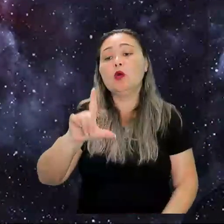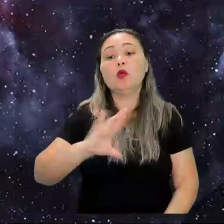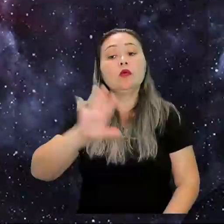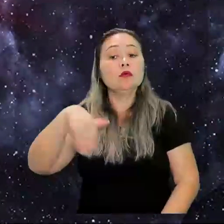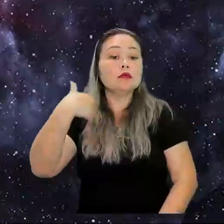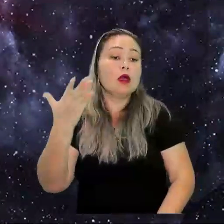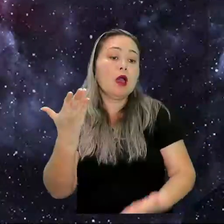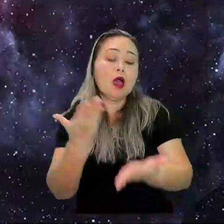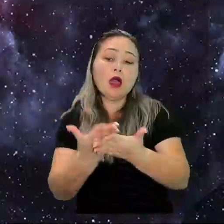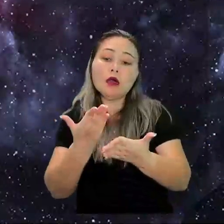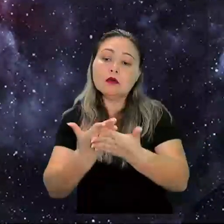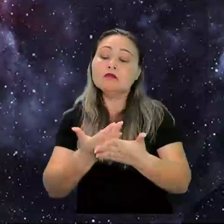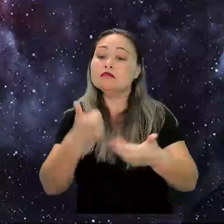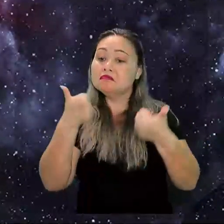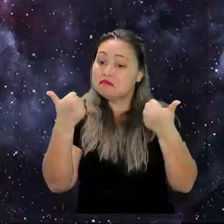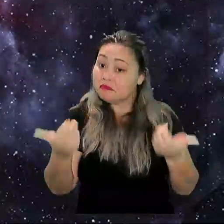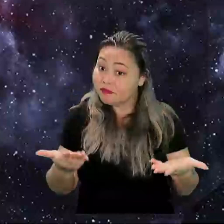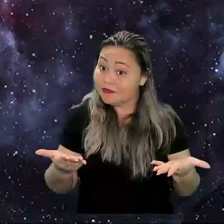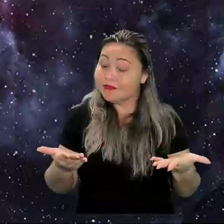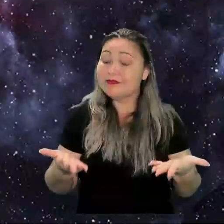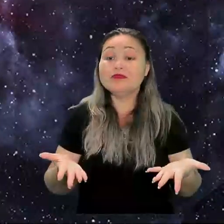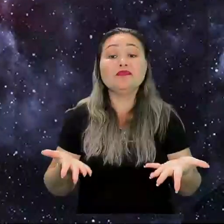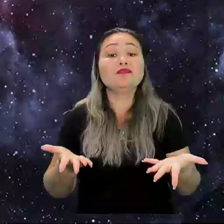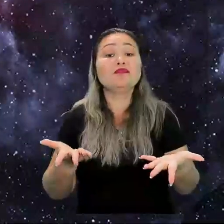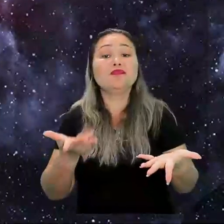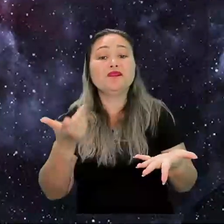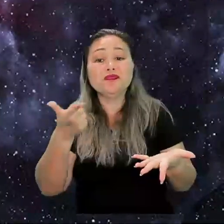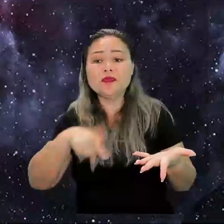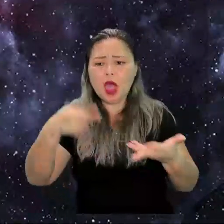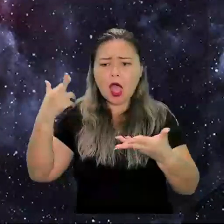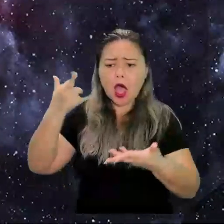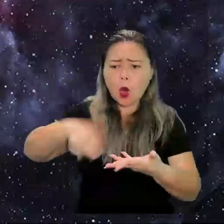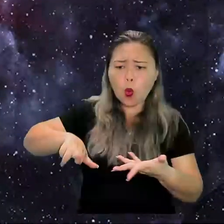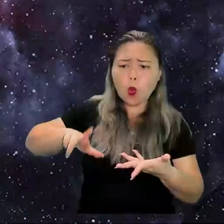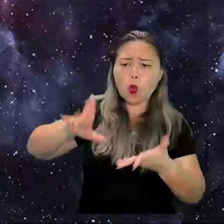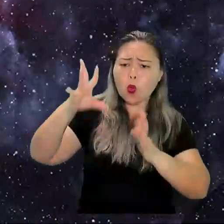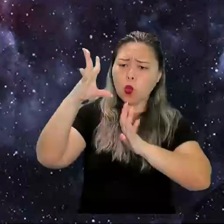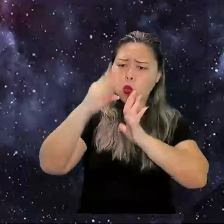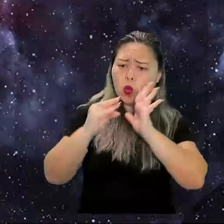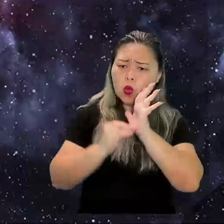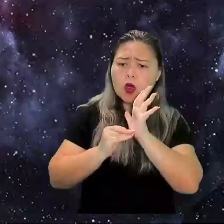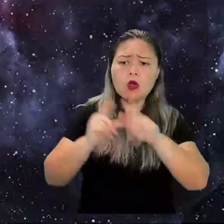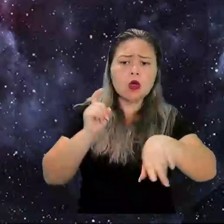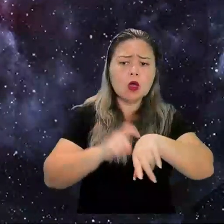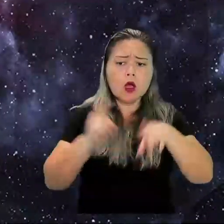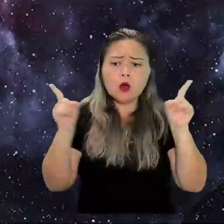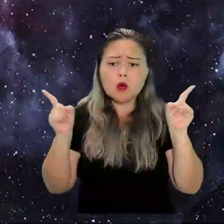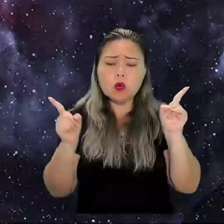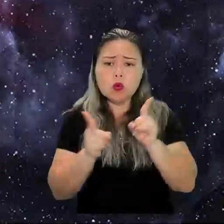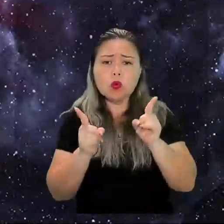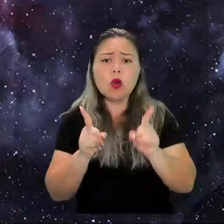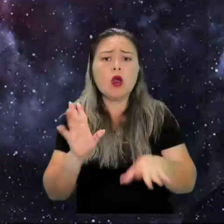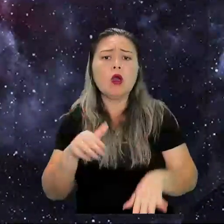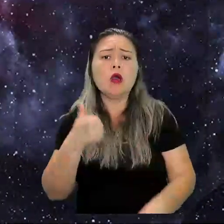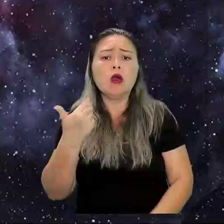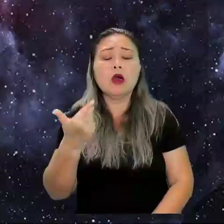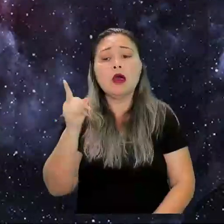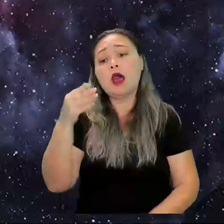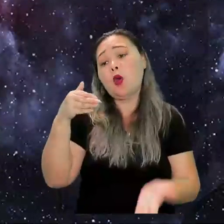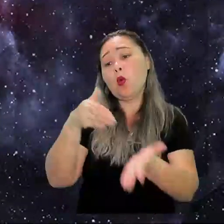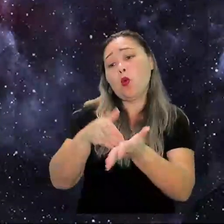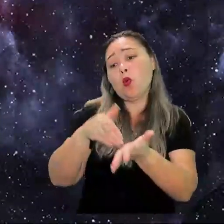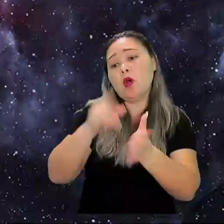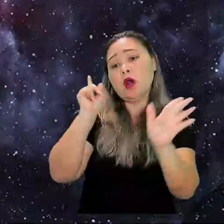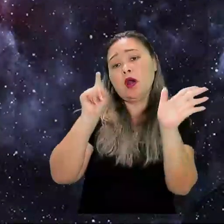com tudo que a gente fez, foi bem, né? Eu acho produtiva. Revisou bastante conteúdo em pouco tempo. E aí tem uns falando assim, essa